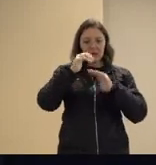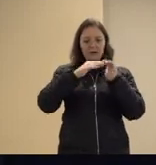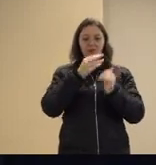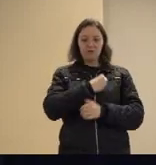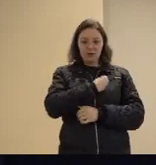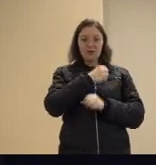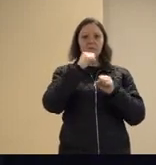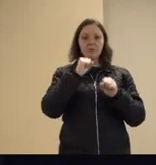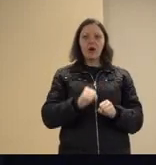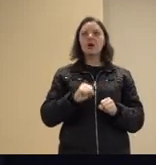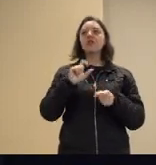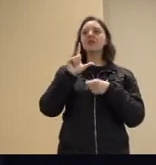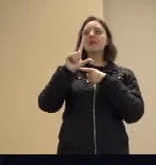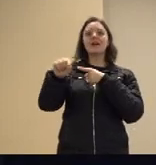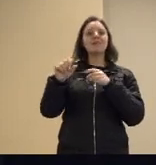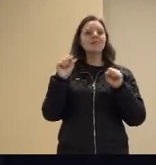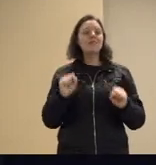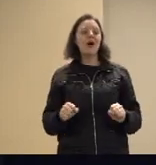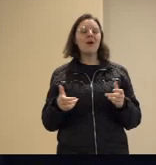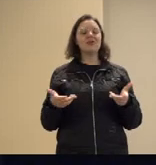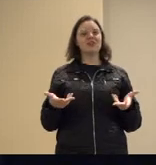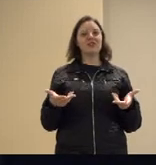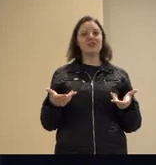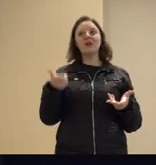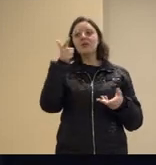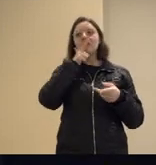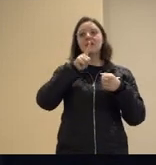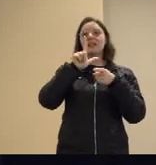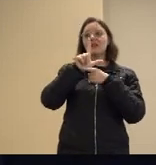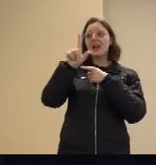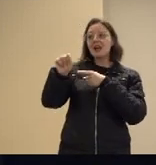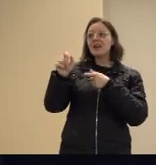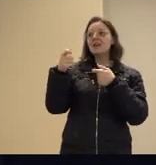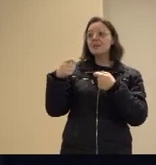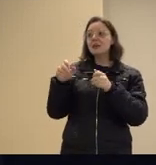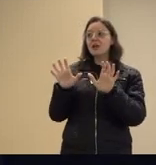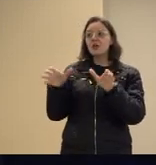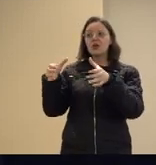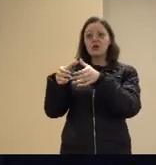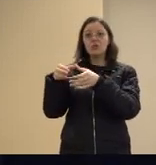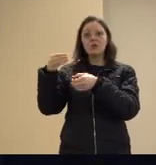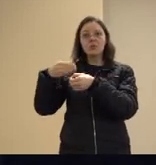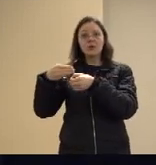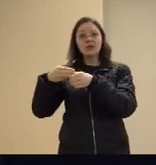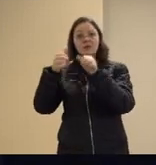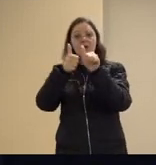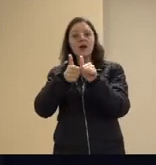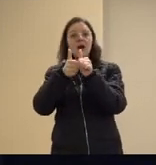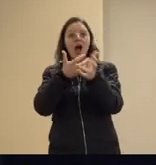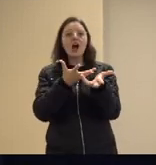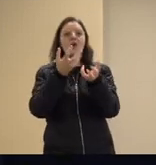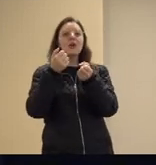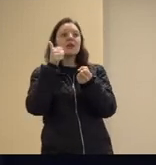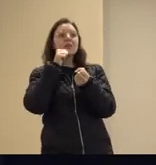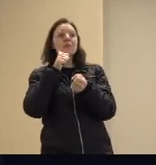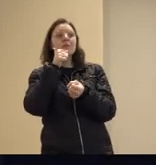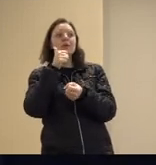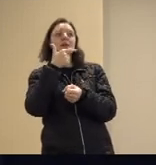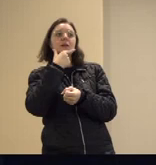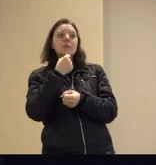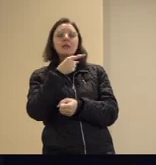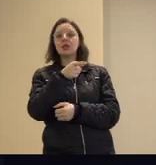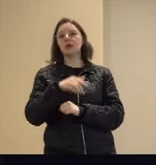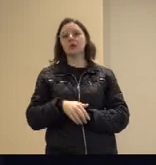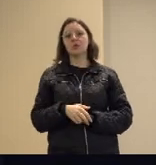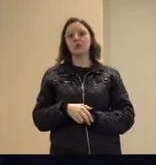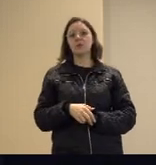ele possa sair. E saindo, nós temos que ter a equipe do município para ir lá receber esse sujeito.